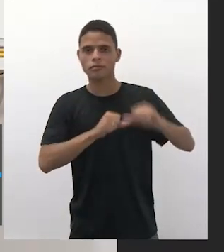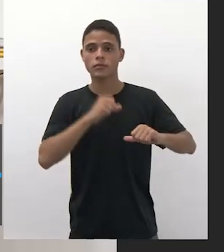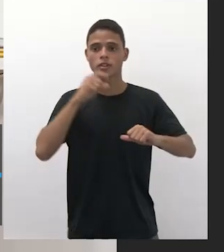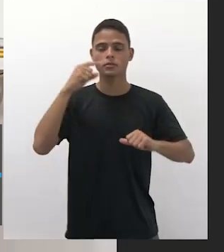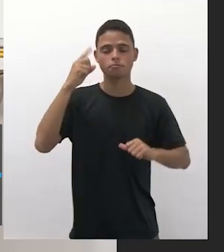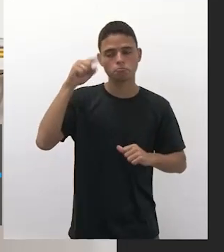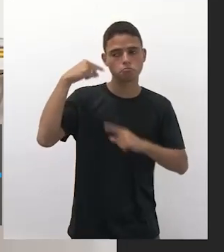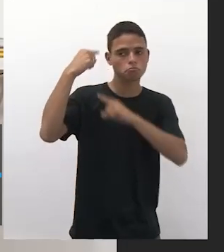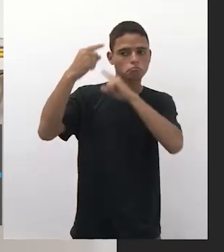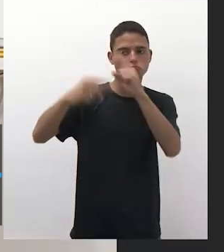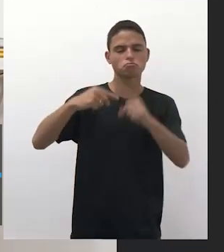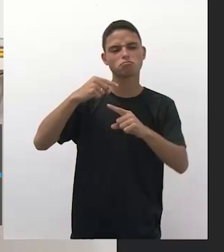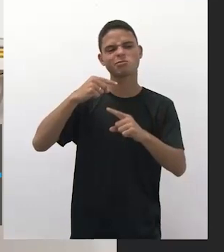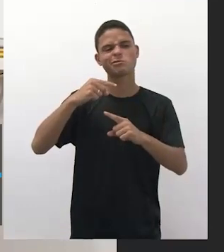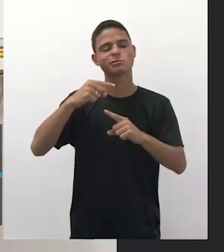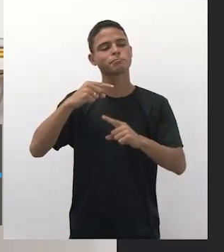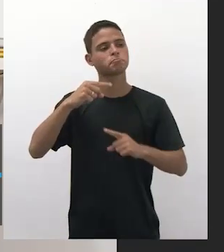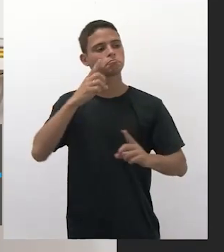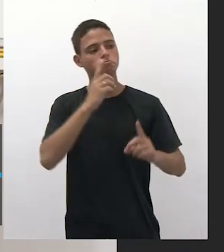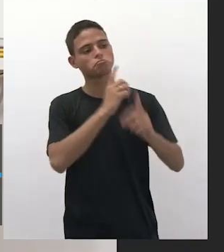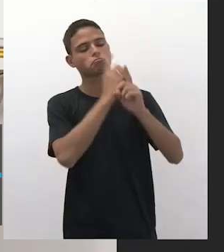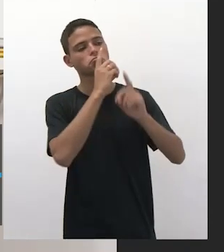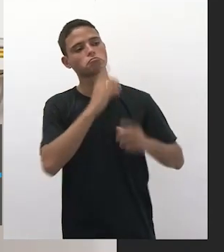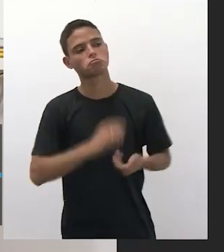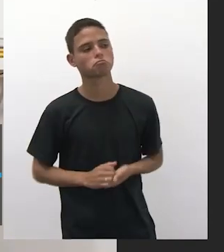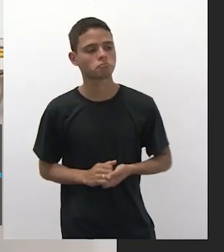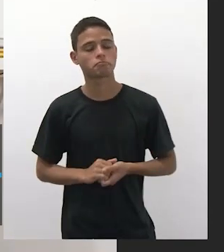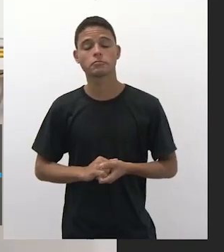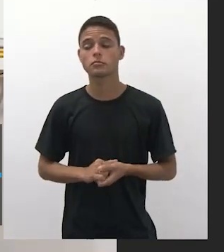na minha cabeça eu ia encontrar a mesma professora.